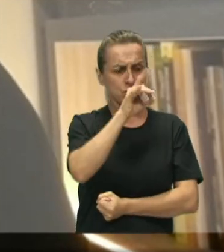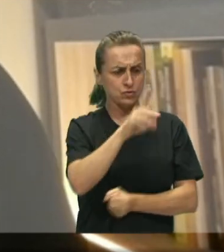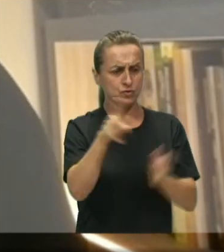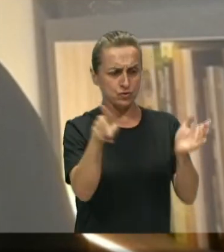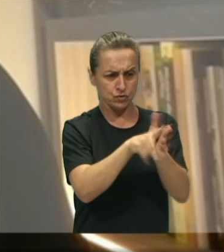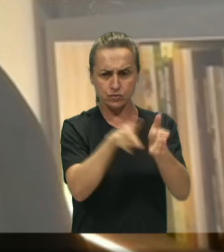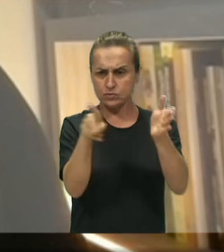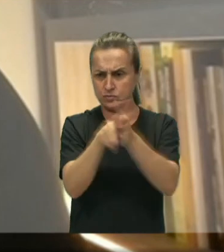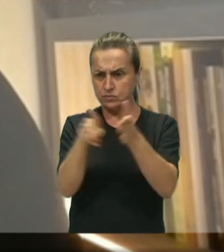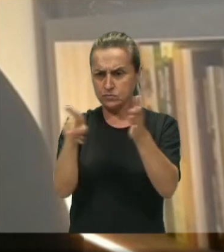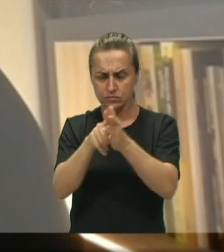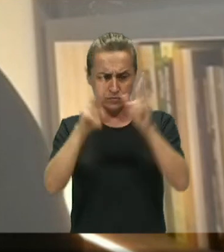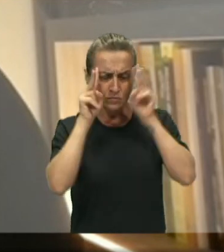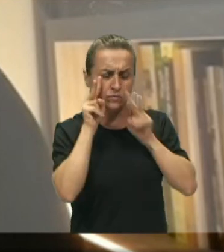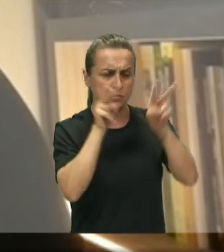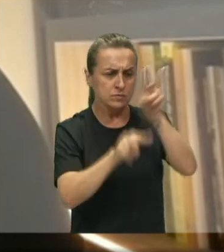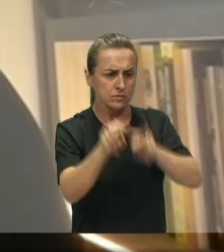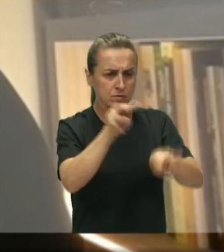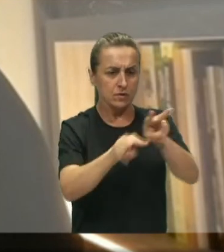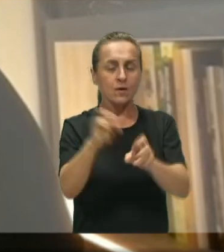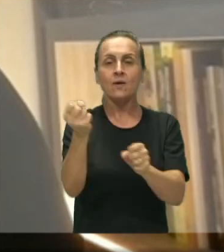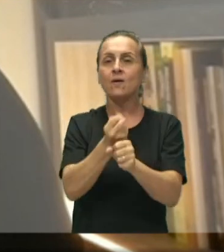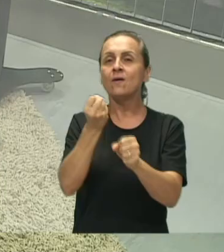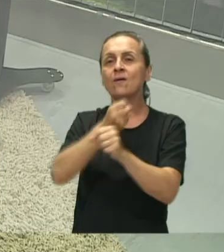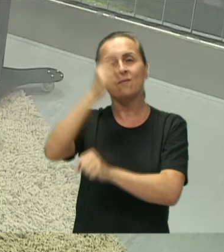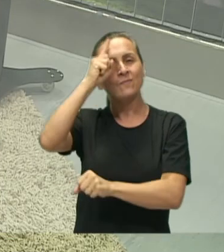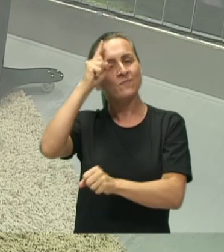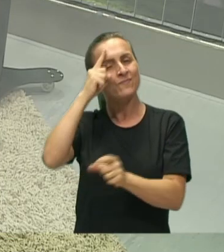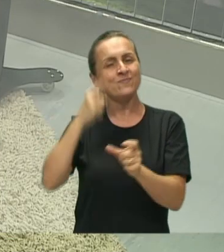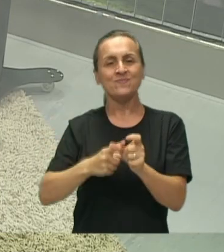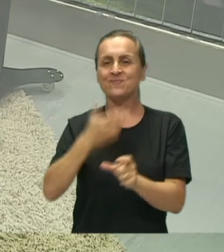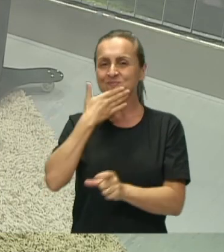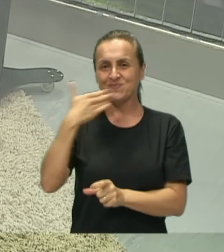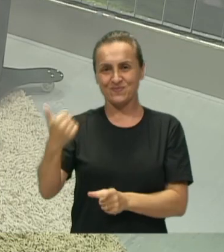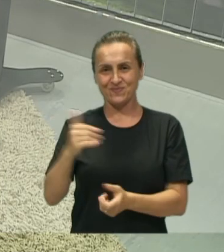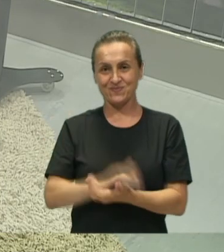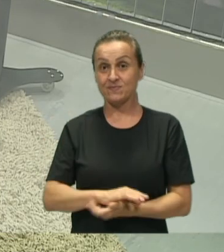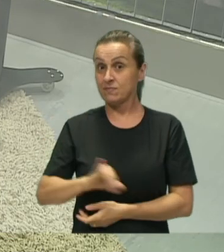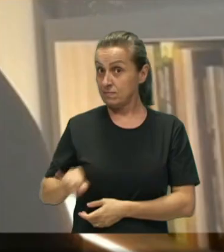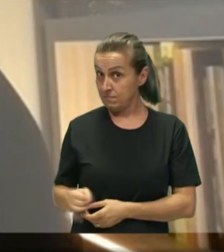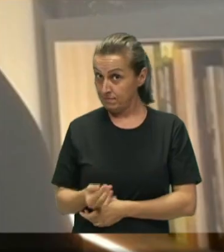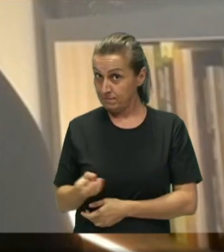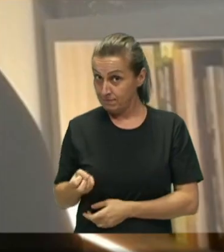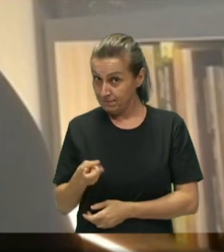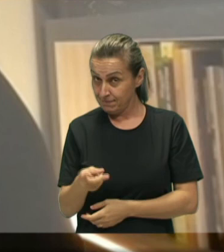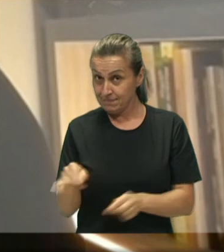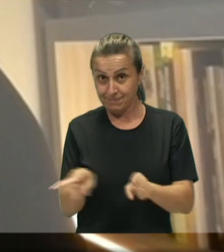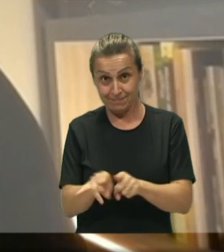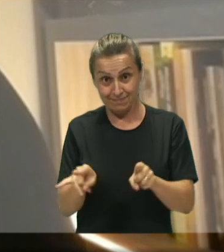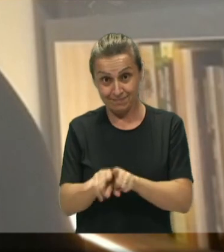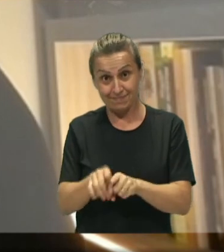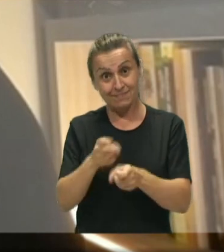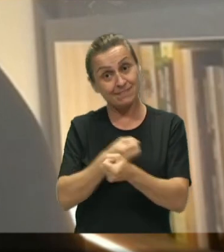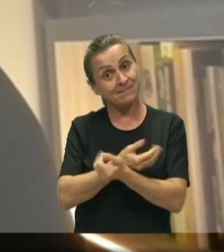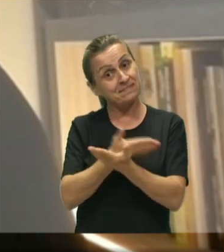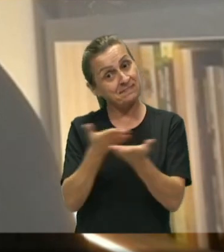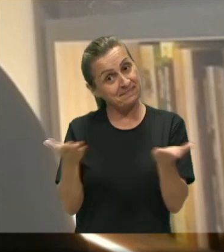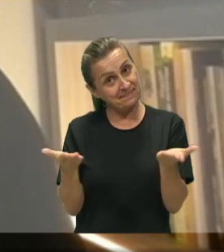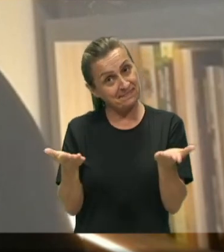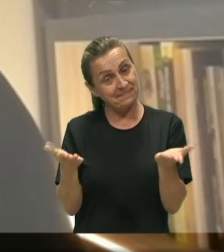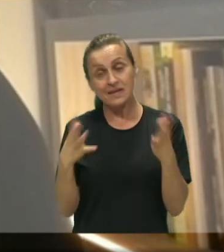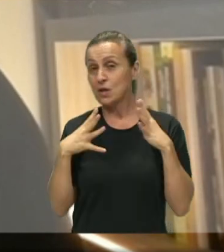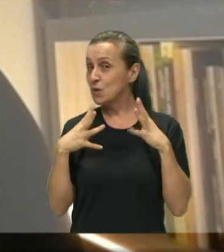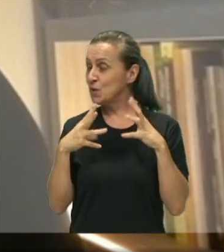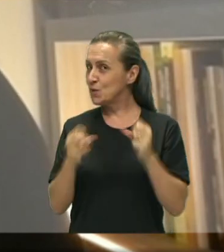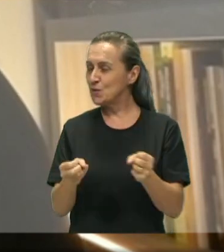visão mas construindo todos os dias uma Itajaí melhor e aproveita a oportunidade também para deixar você a